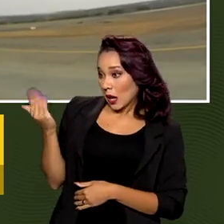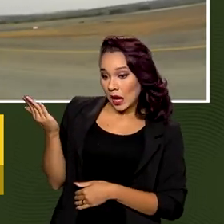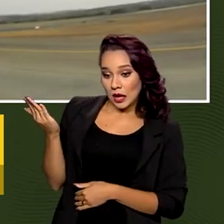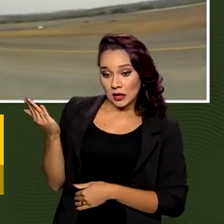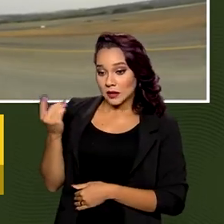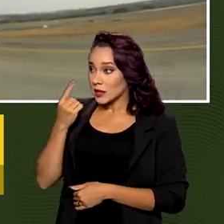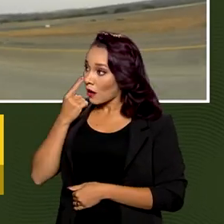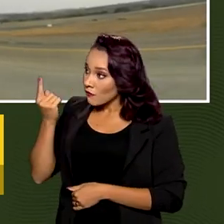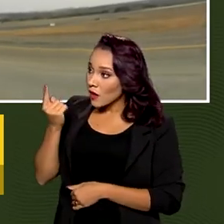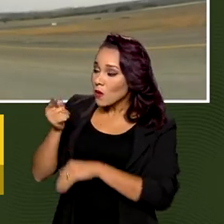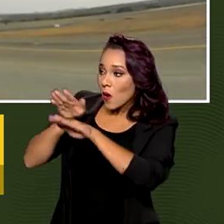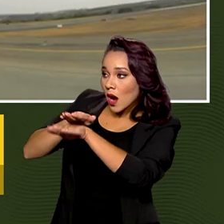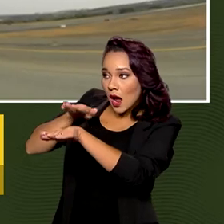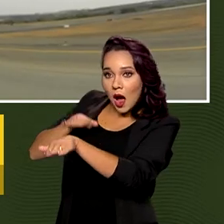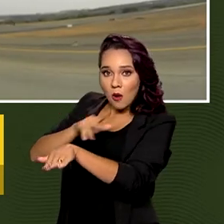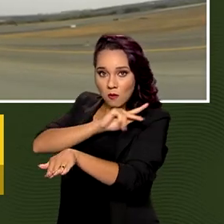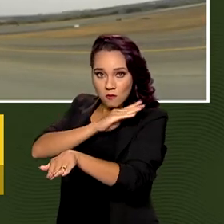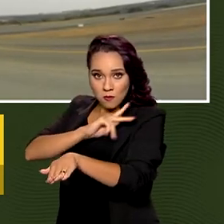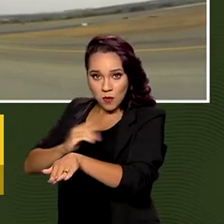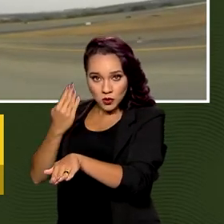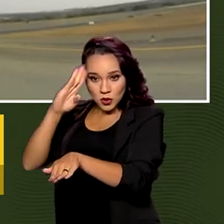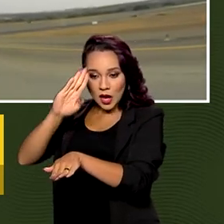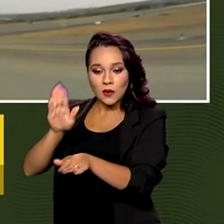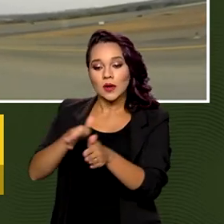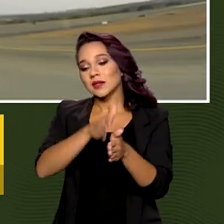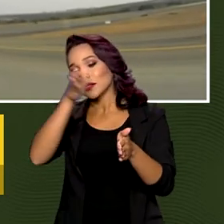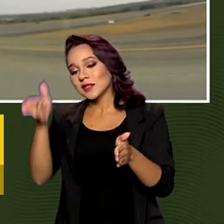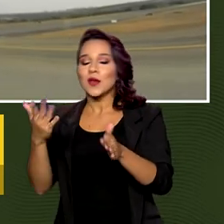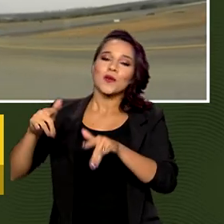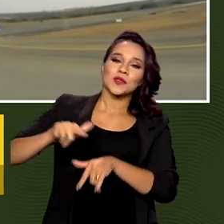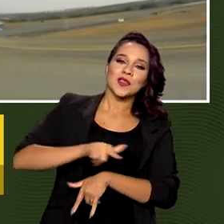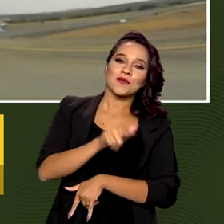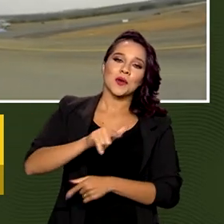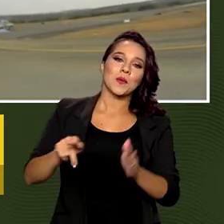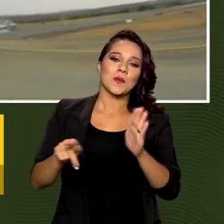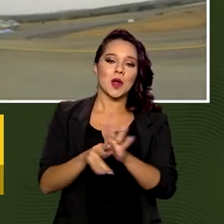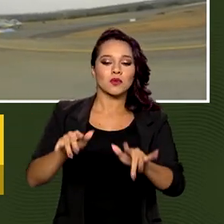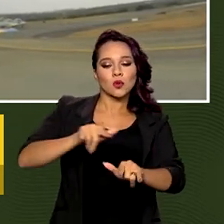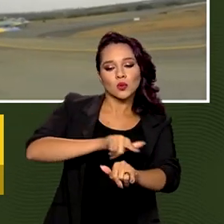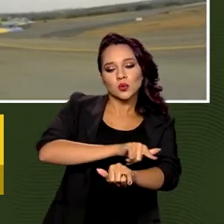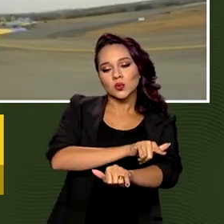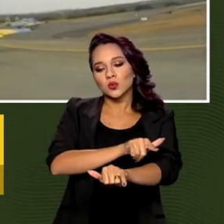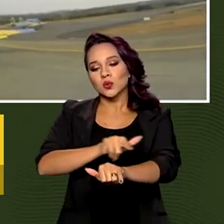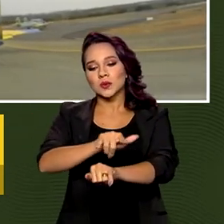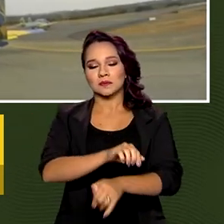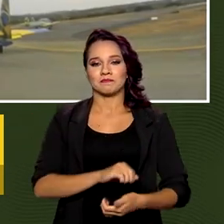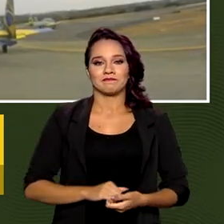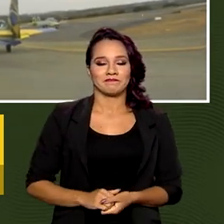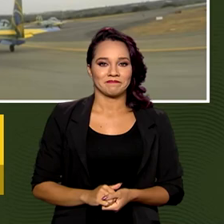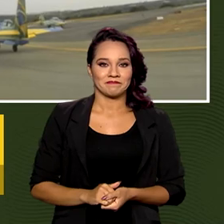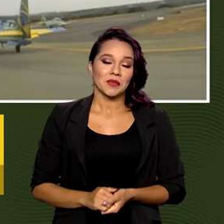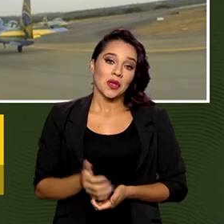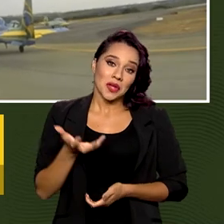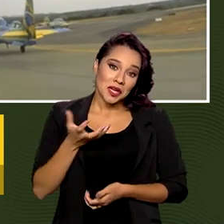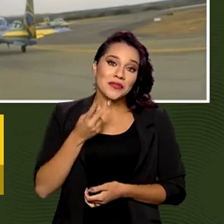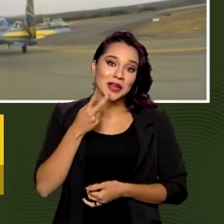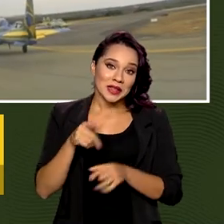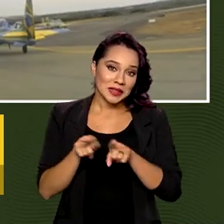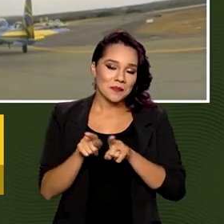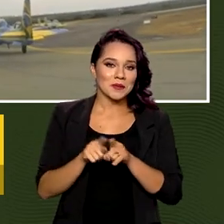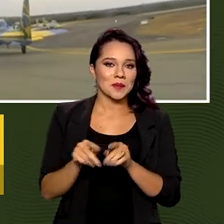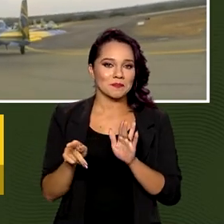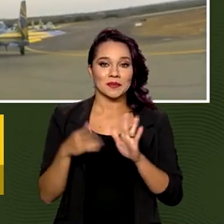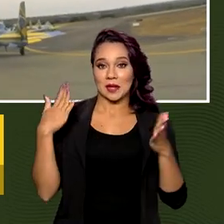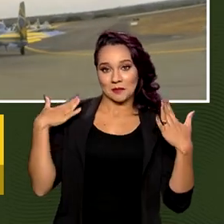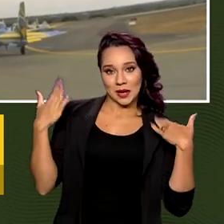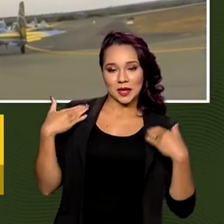direção da Esplanada dos Ministérios, à direita aí da sua tela, portanto, os aviões aí da esquadrilha taxiando. Comandante, queria falar aqui também, claro, da Marinha.